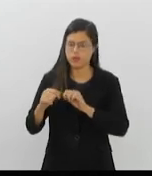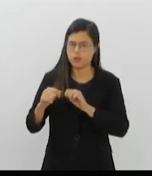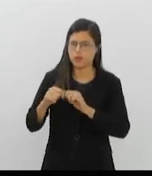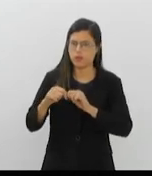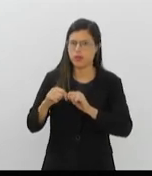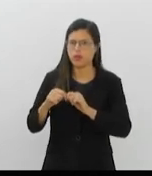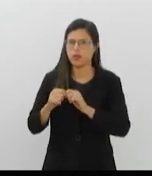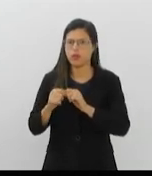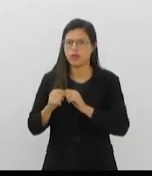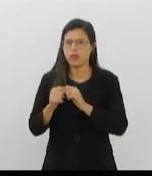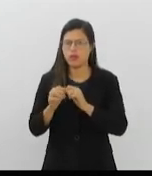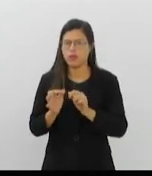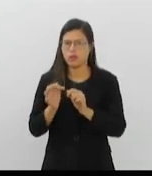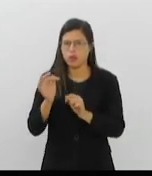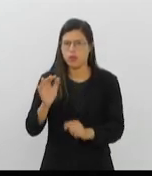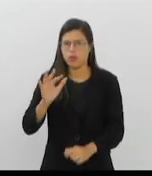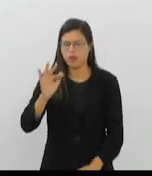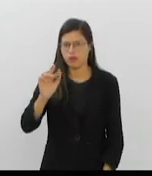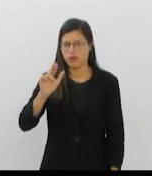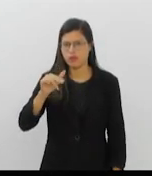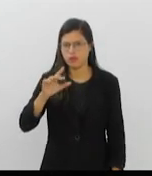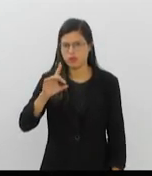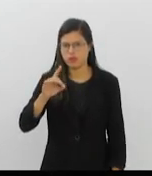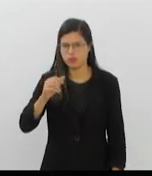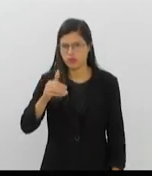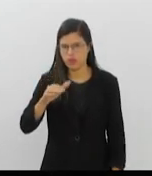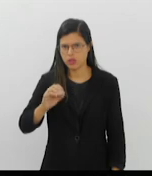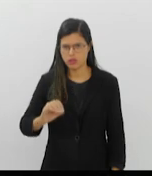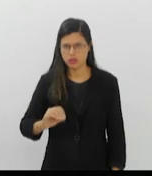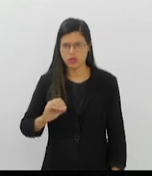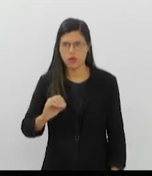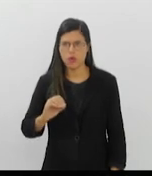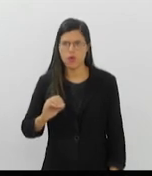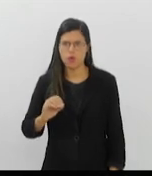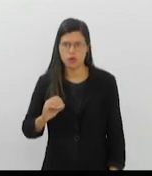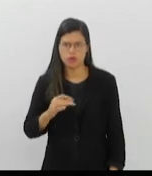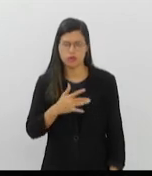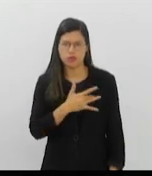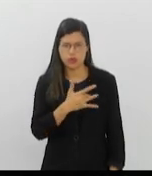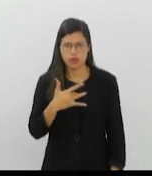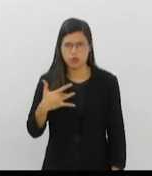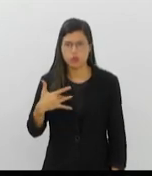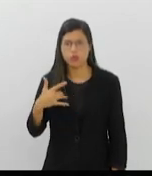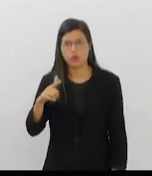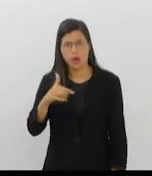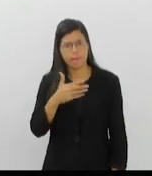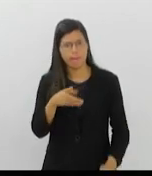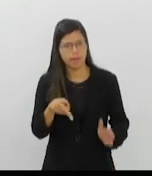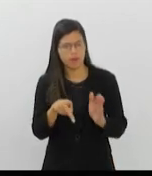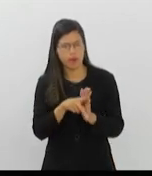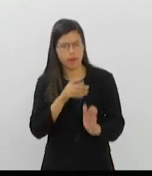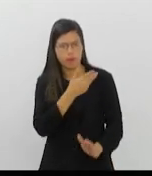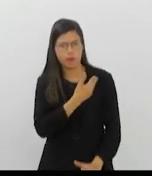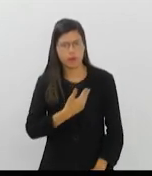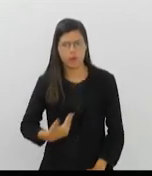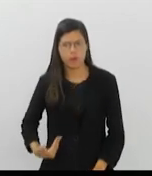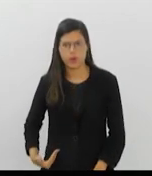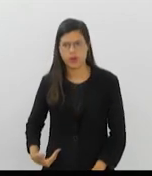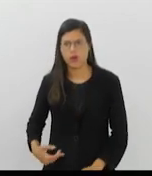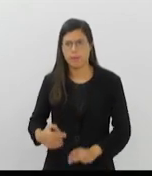saúde a fundação Estadual da saúde é uma fundação pública de direito